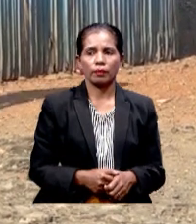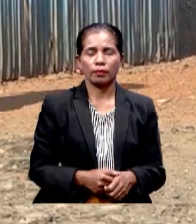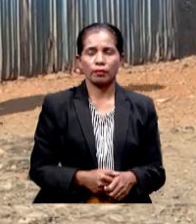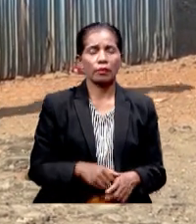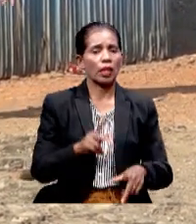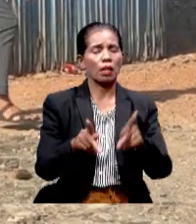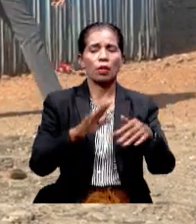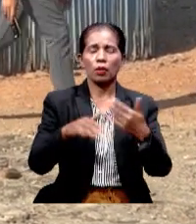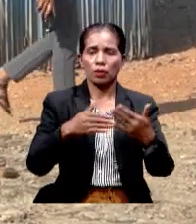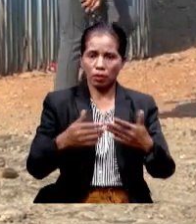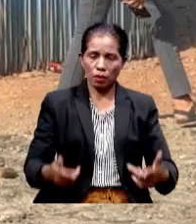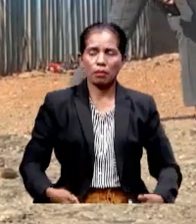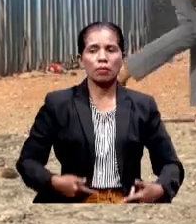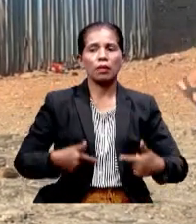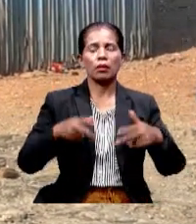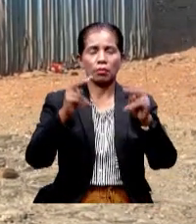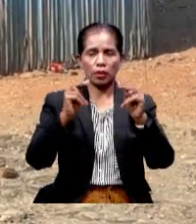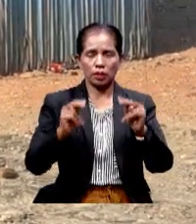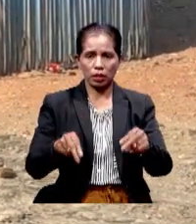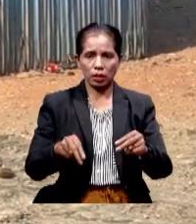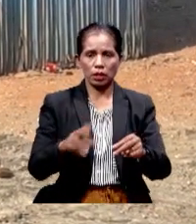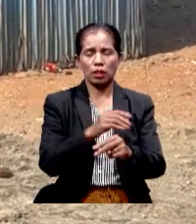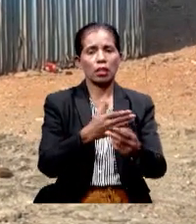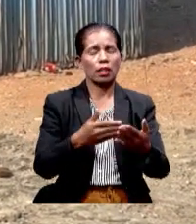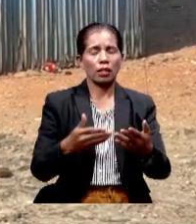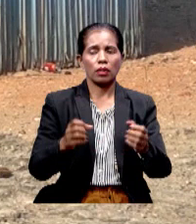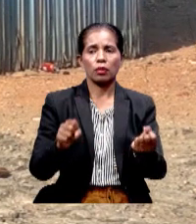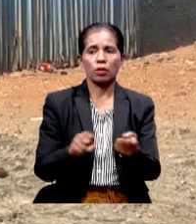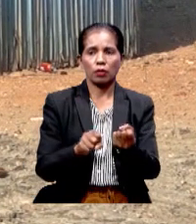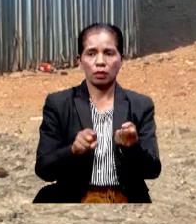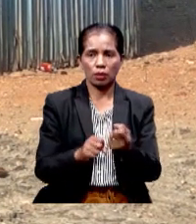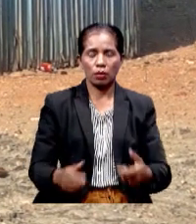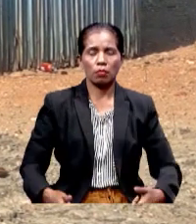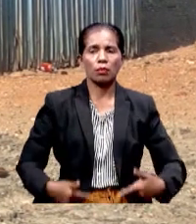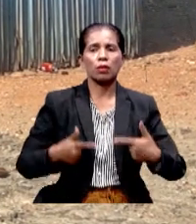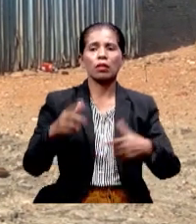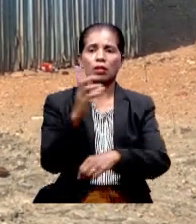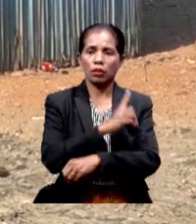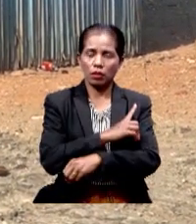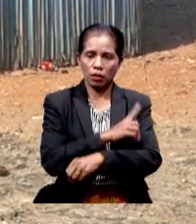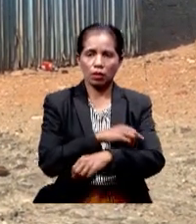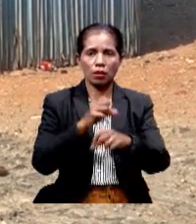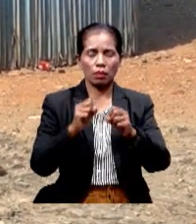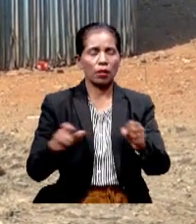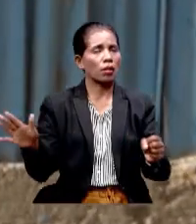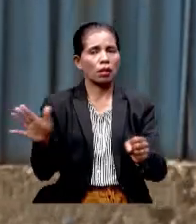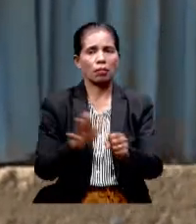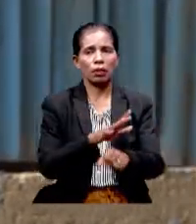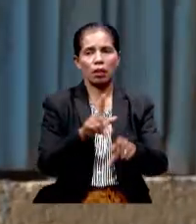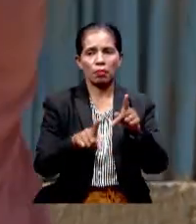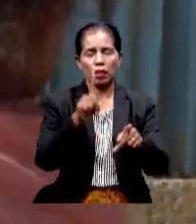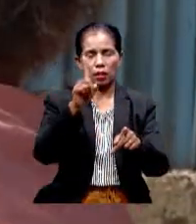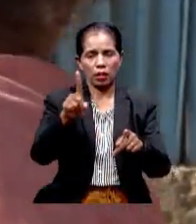Ema hotu nebe moris precisa necessidade sira hori suporta moris lor-lorong. Nune bele completa ema idani